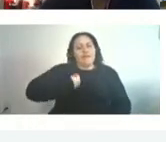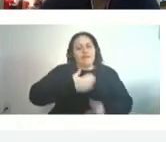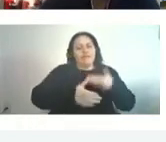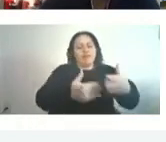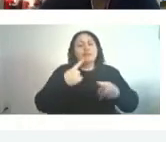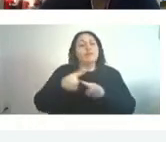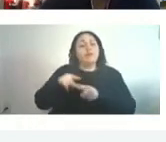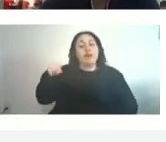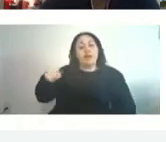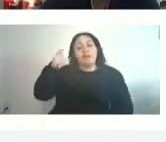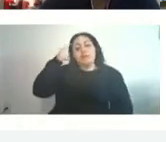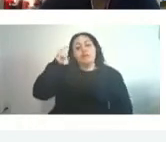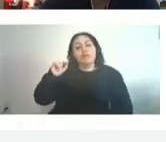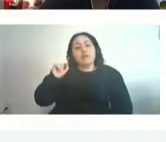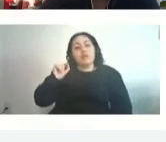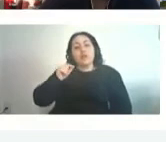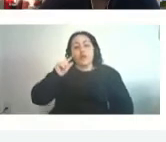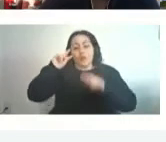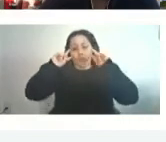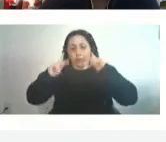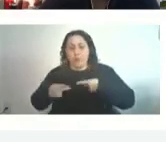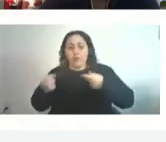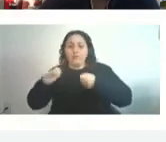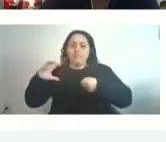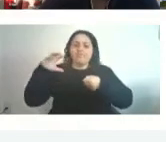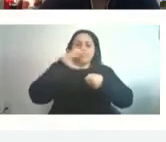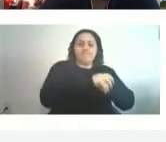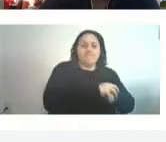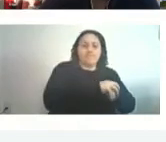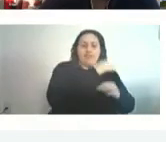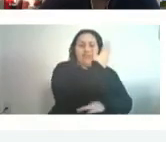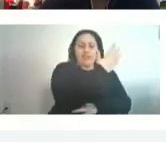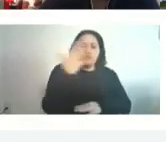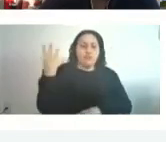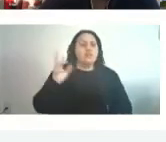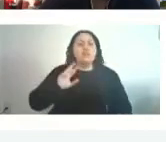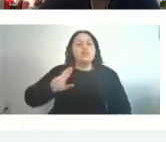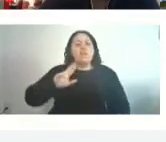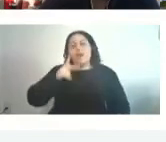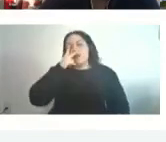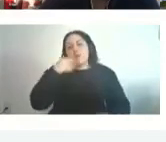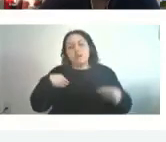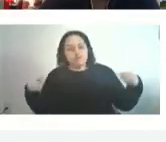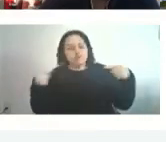conviver com a natureza, né? E hoje nós ainda estamos ainda